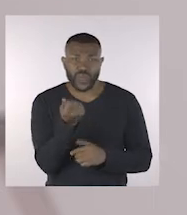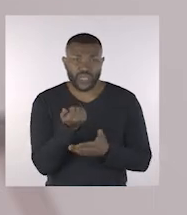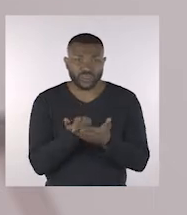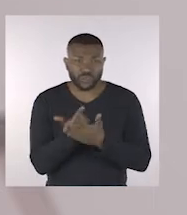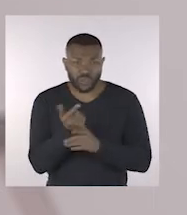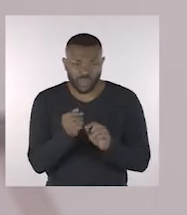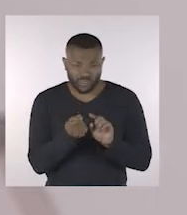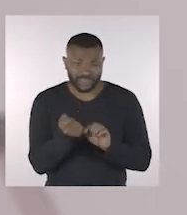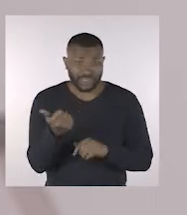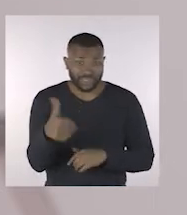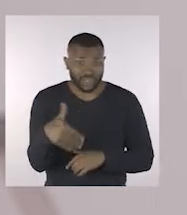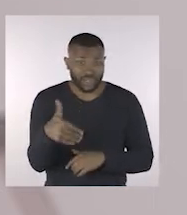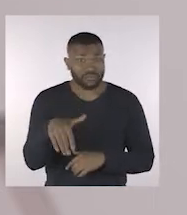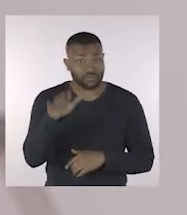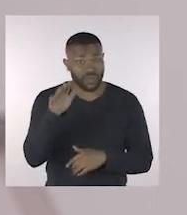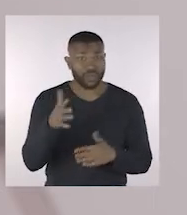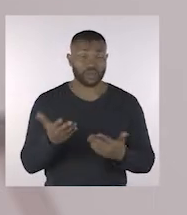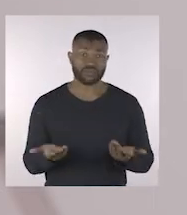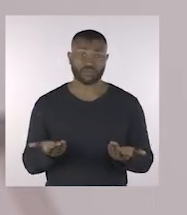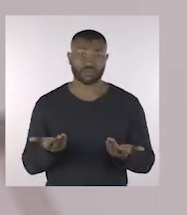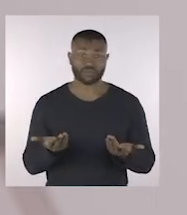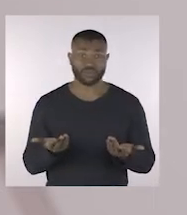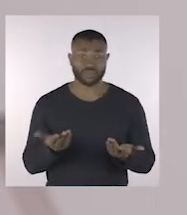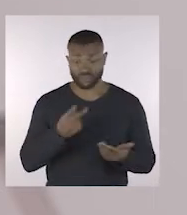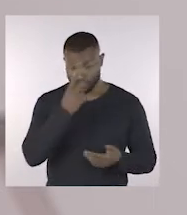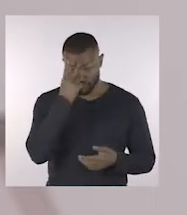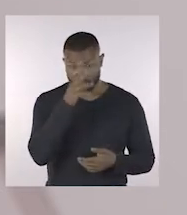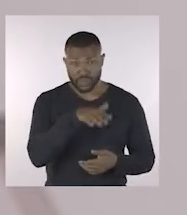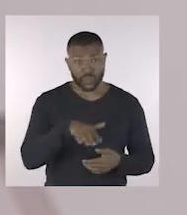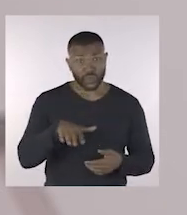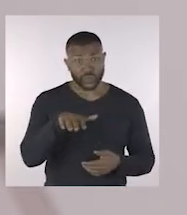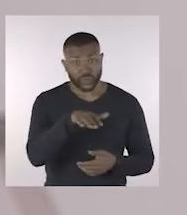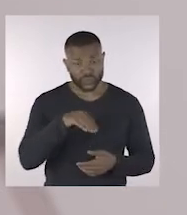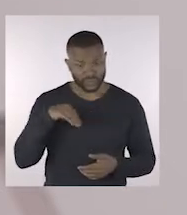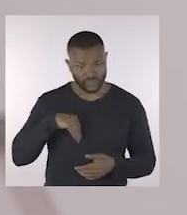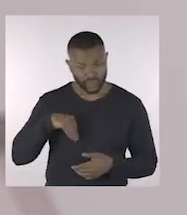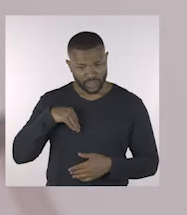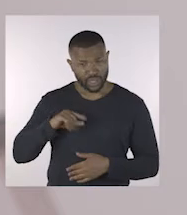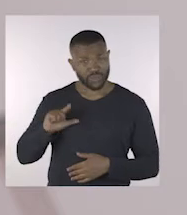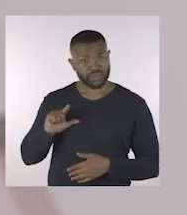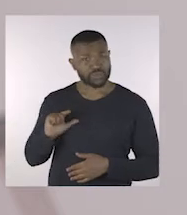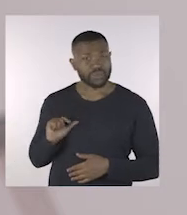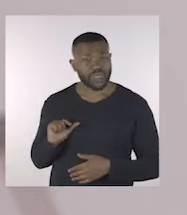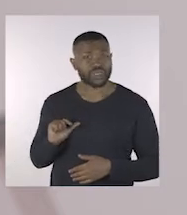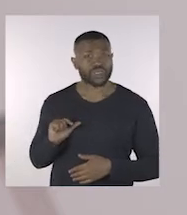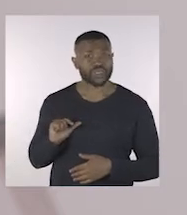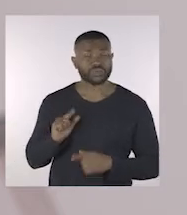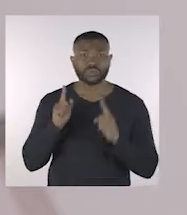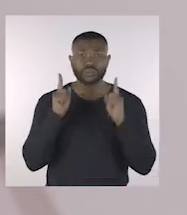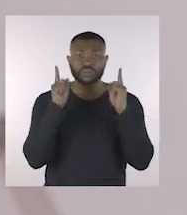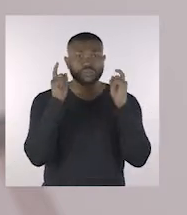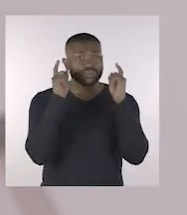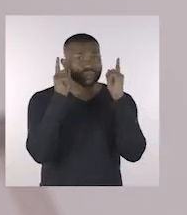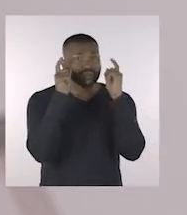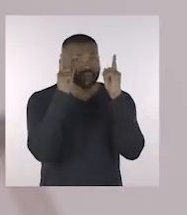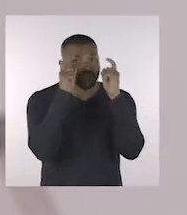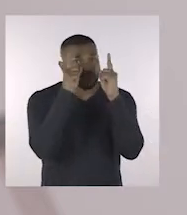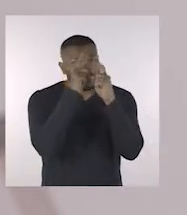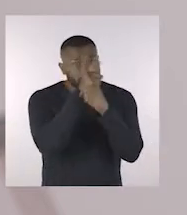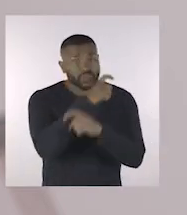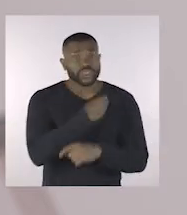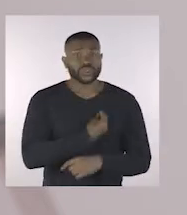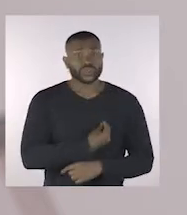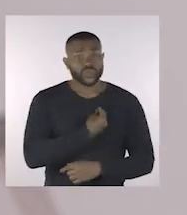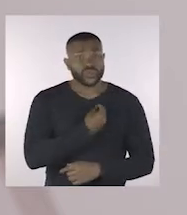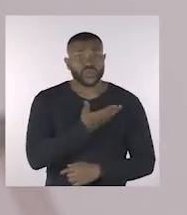tá aumentando como nunca e isso tá fazendo com que as pessoas que ganham menos Tenho grande dificuldade